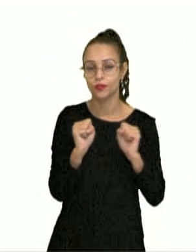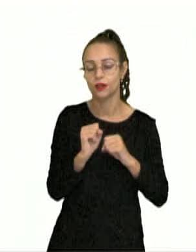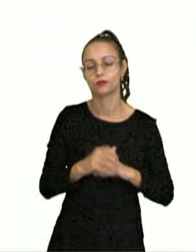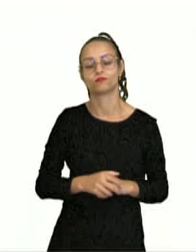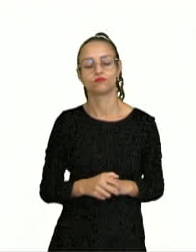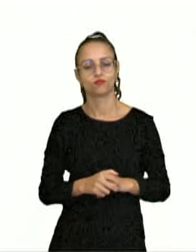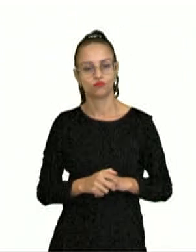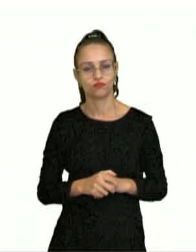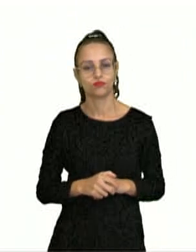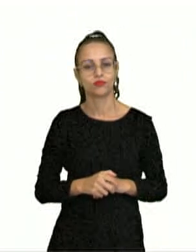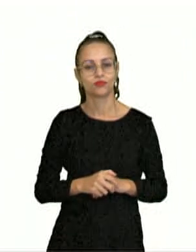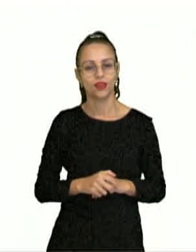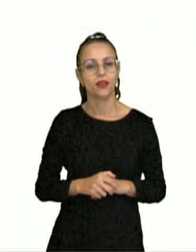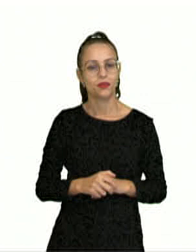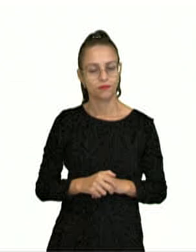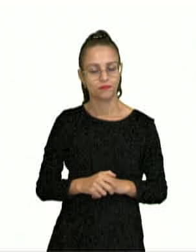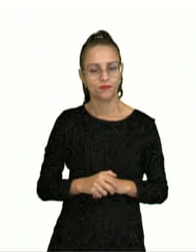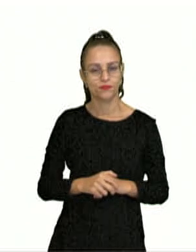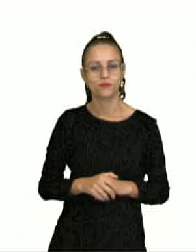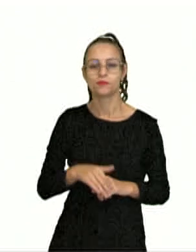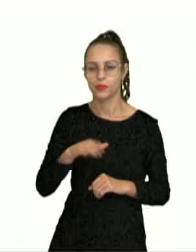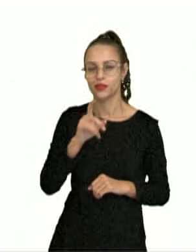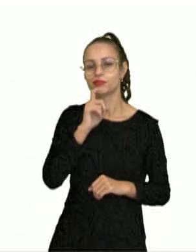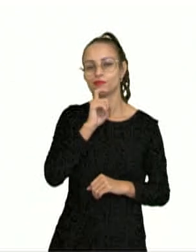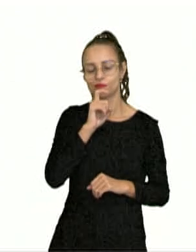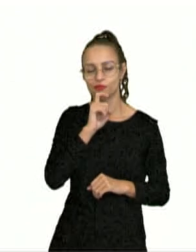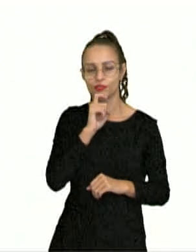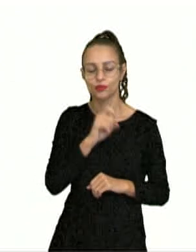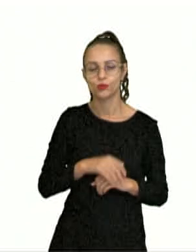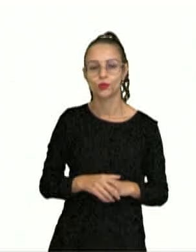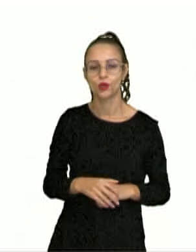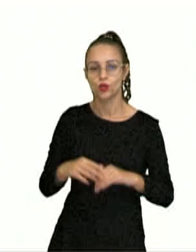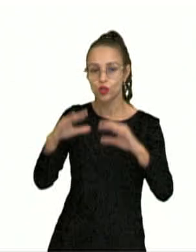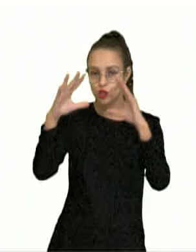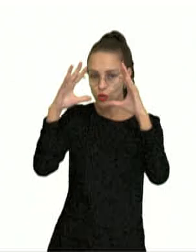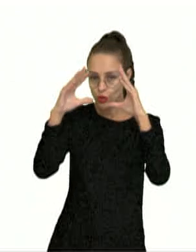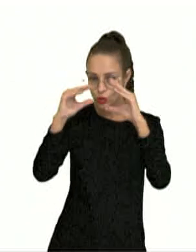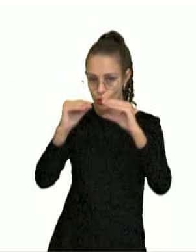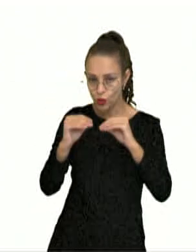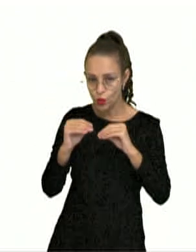é mais baixa, né? As noites são longas e os